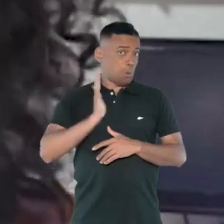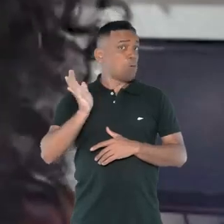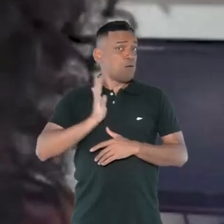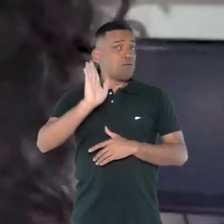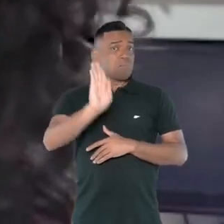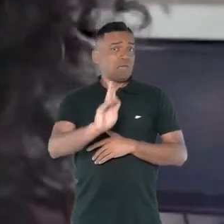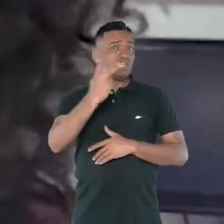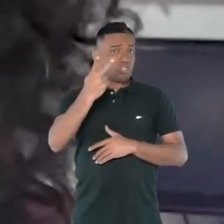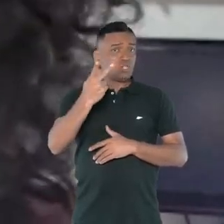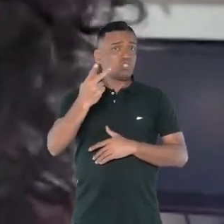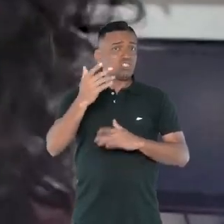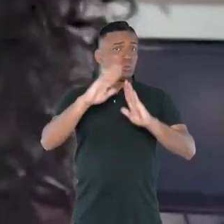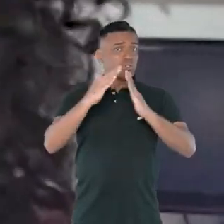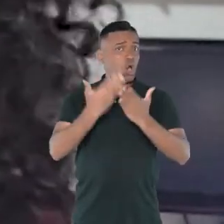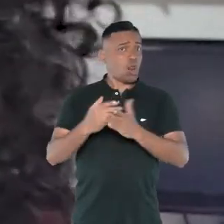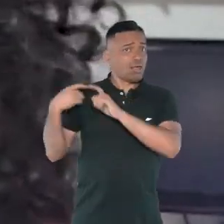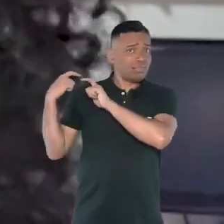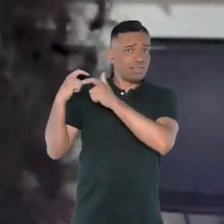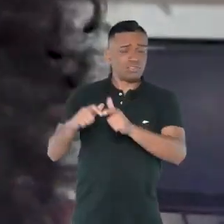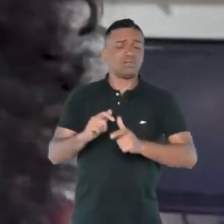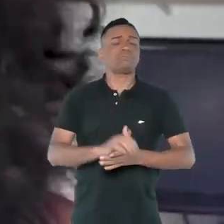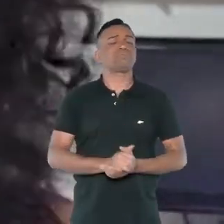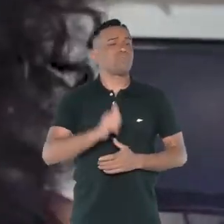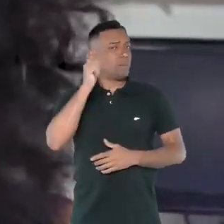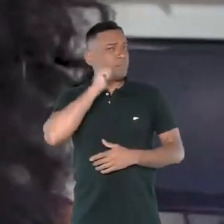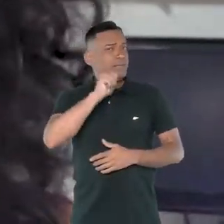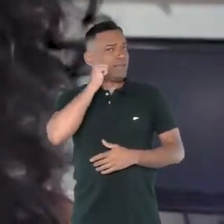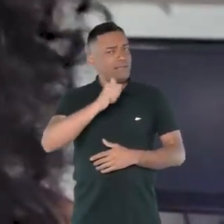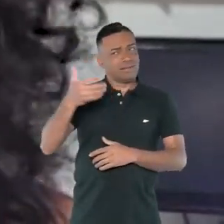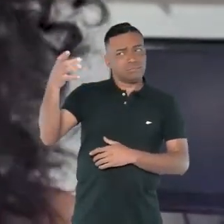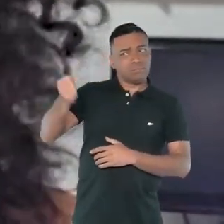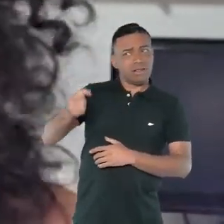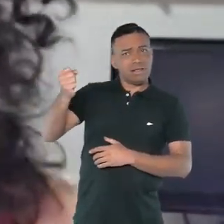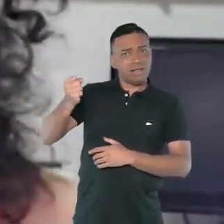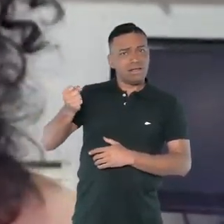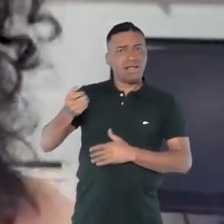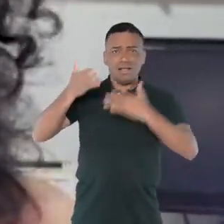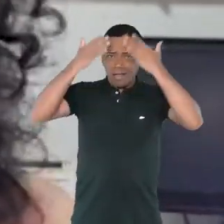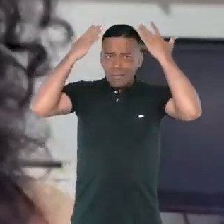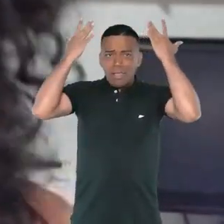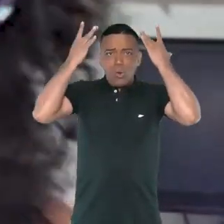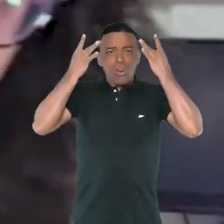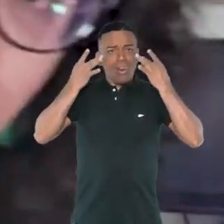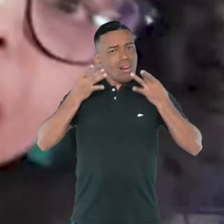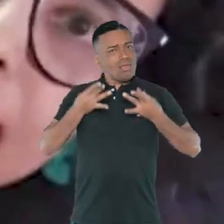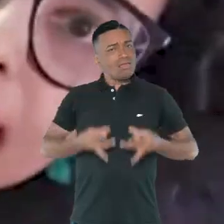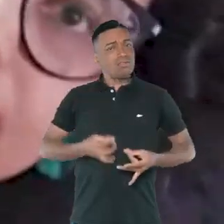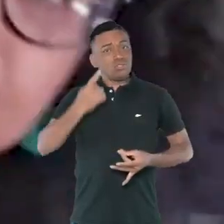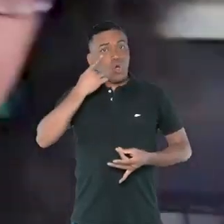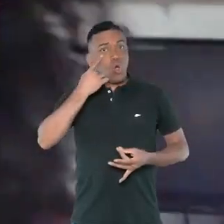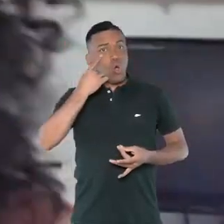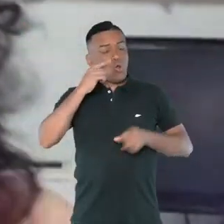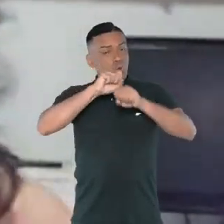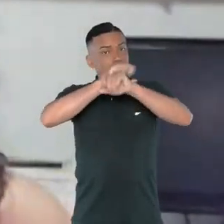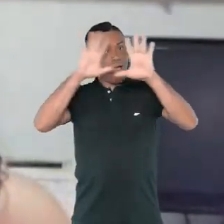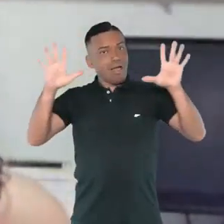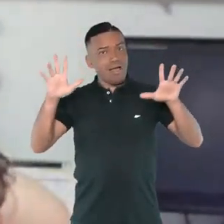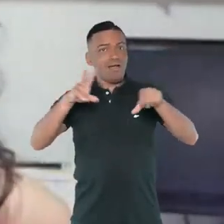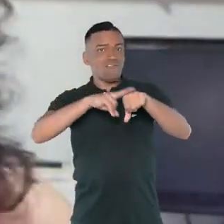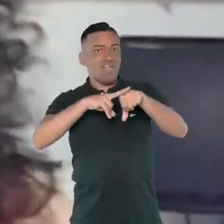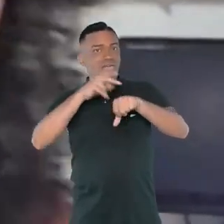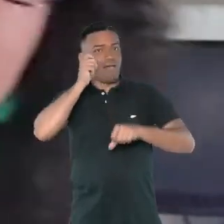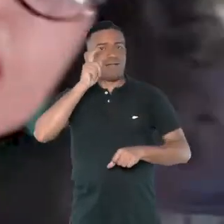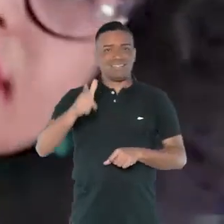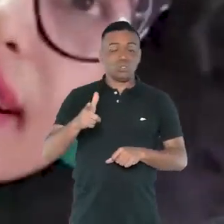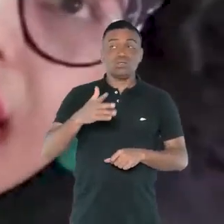uma condição muito boa em Belo Horizonte. Então, um colégio muito tradicional. Então, as meninas, elas eram brancas, elas tinham cabelo